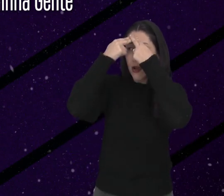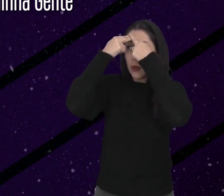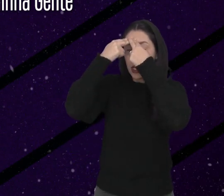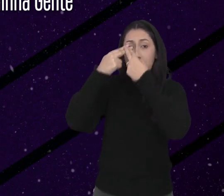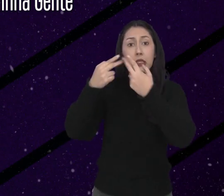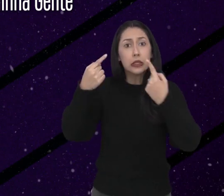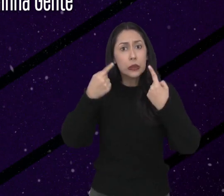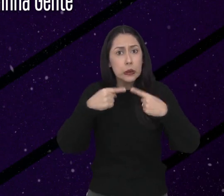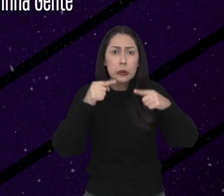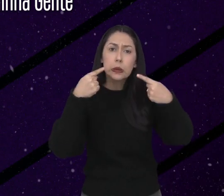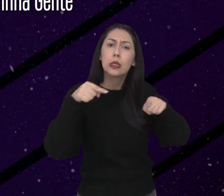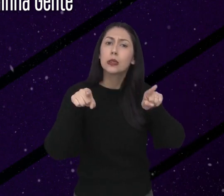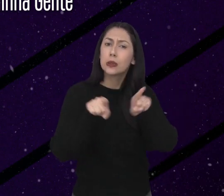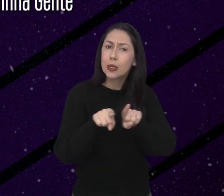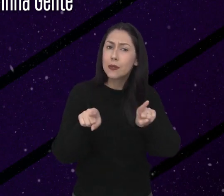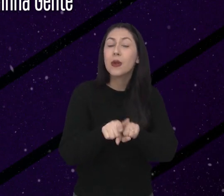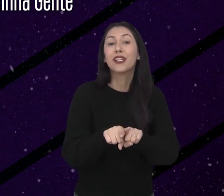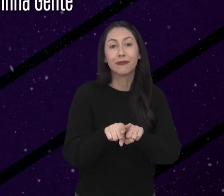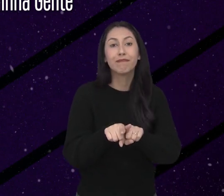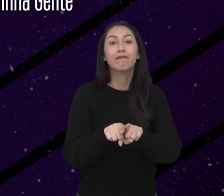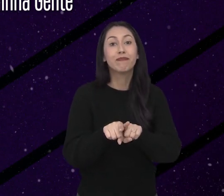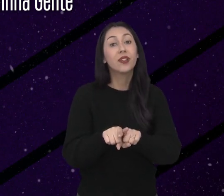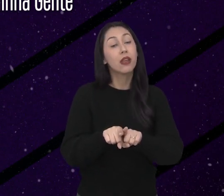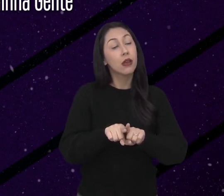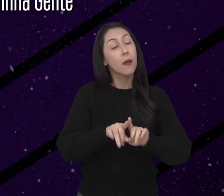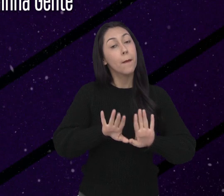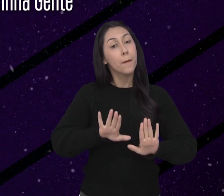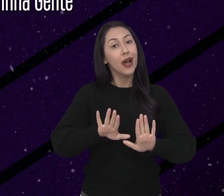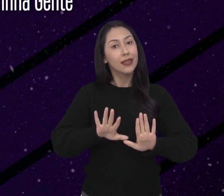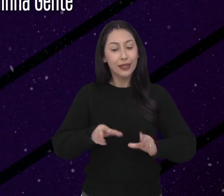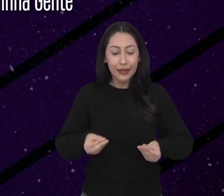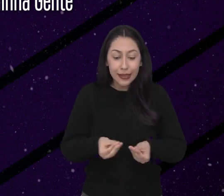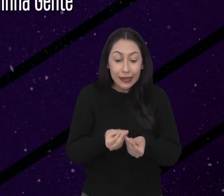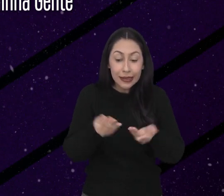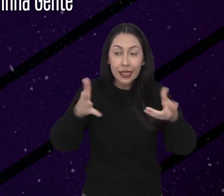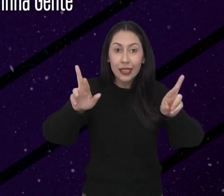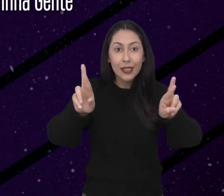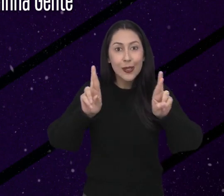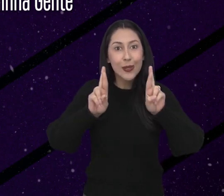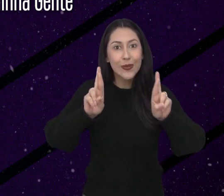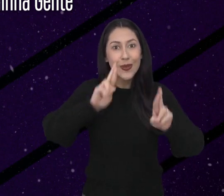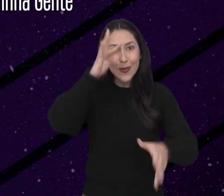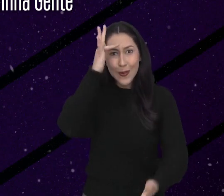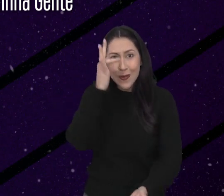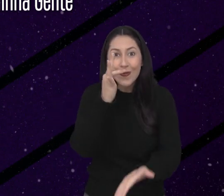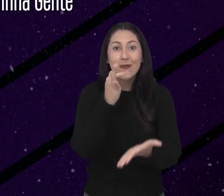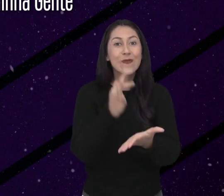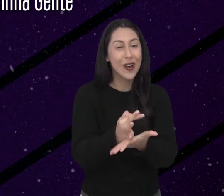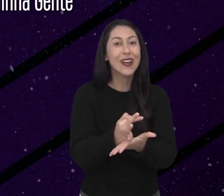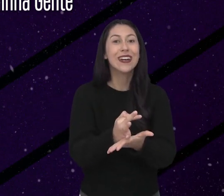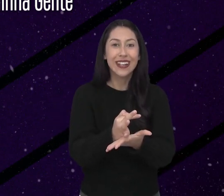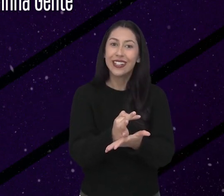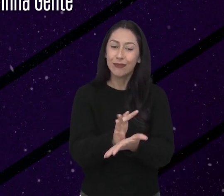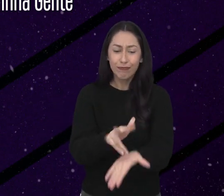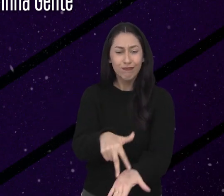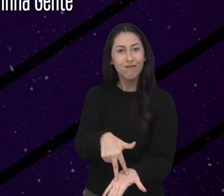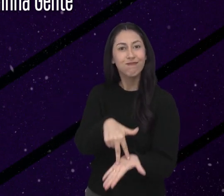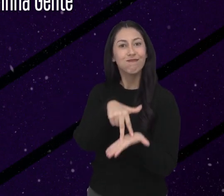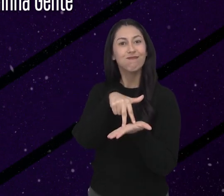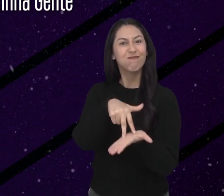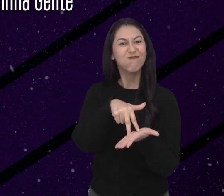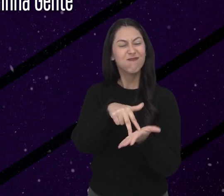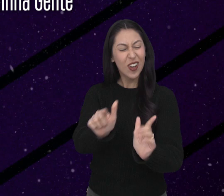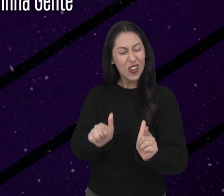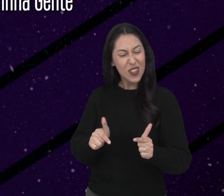crítica Certeira ao mesmo tempo em que toca também na esperança trazendo a sede que ainda existe quem se levante quem